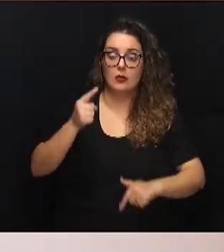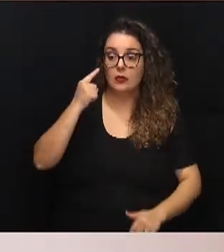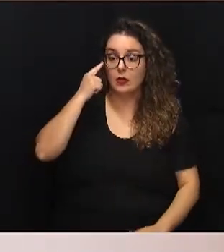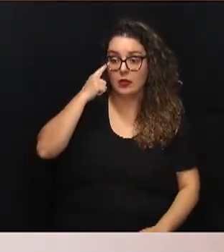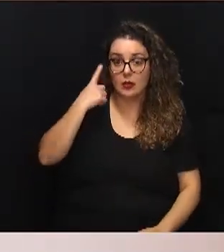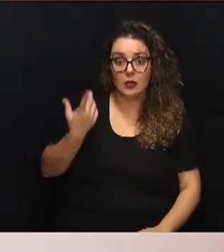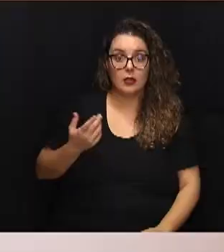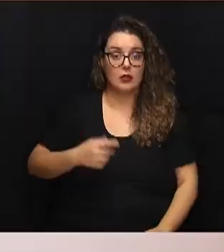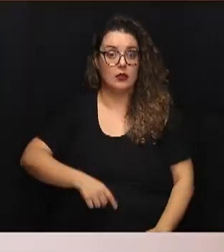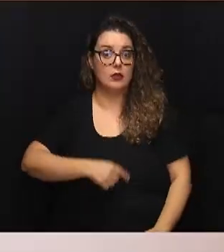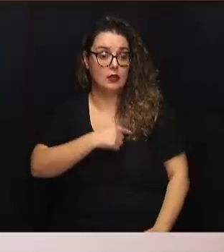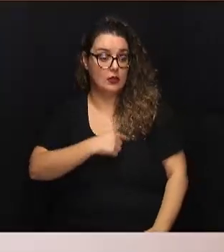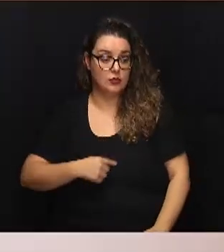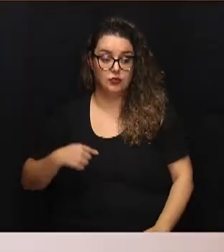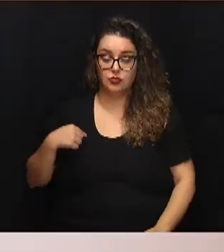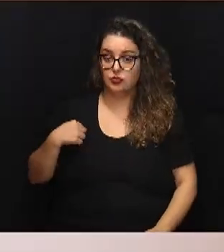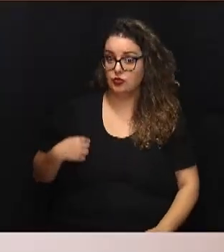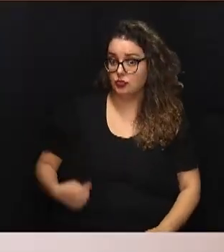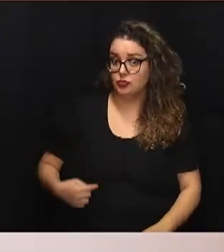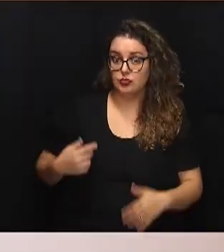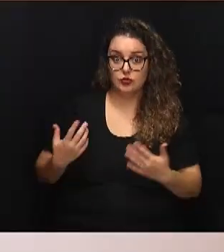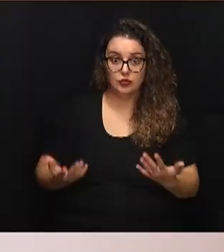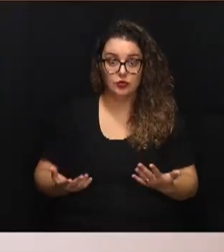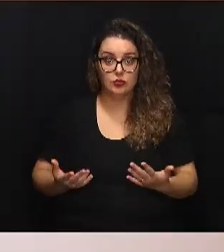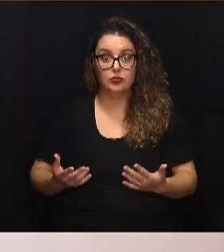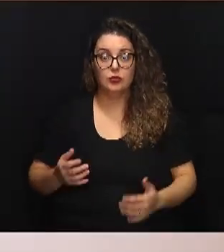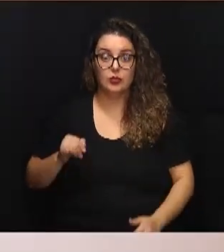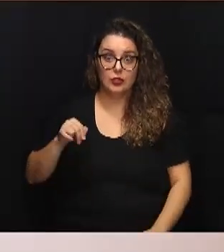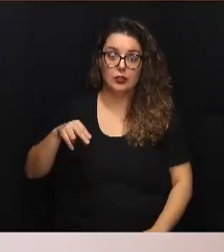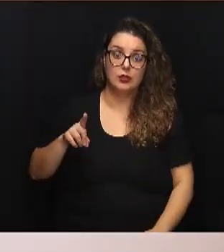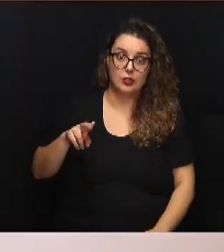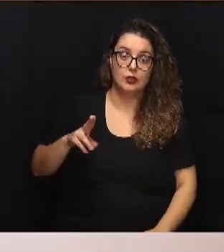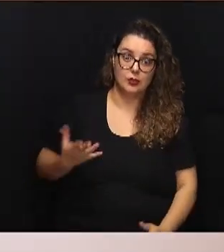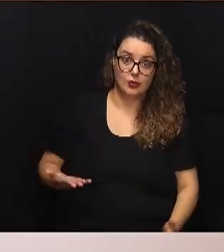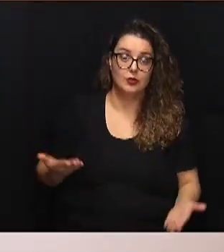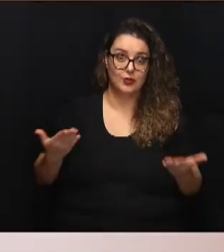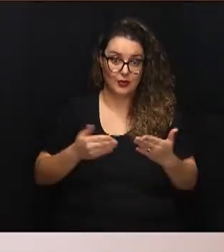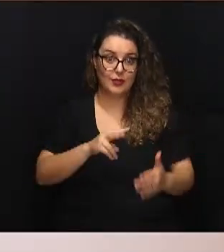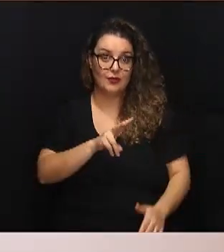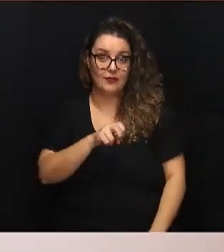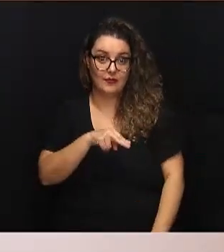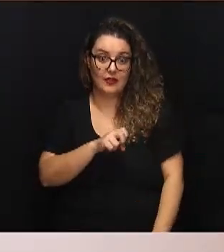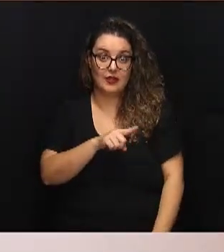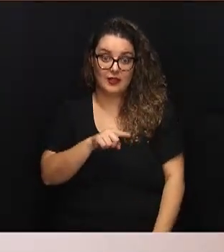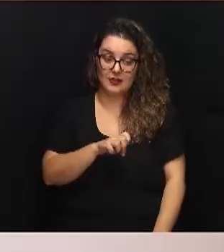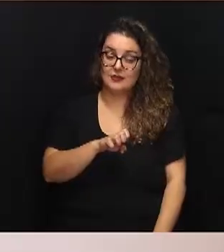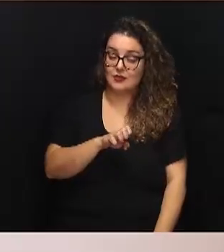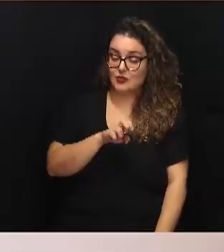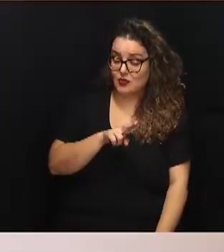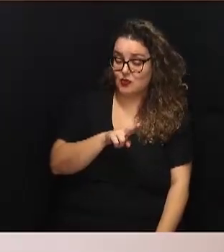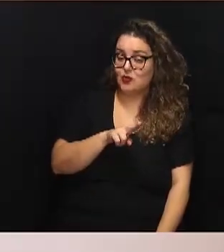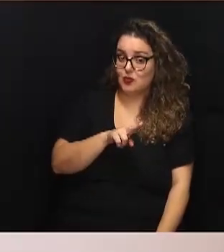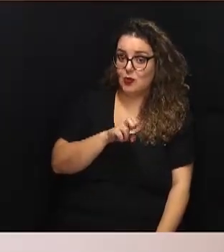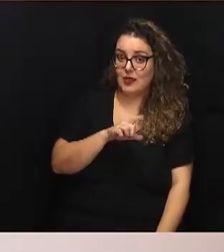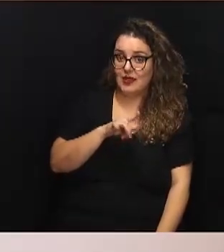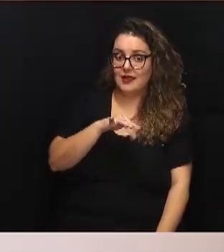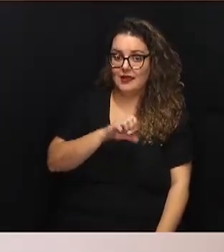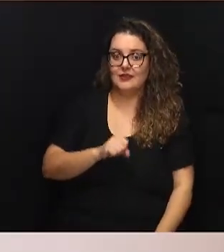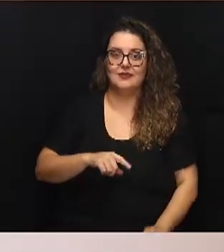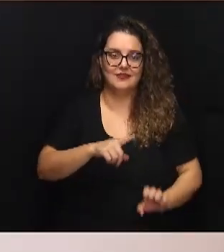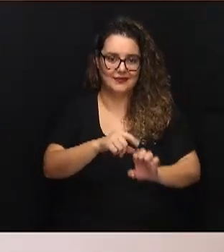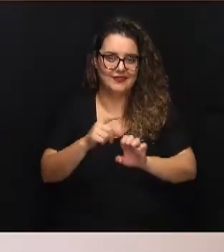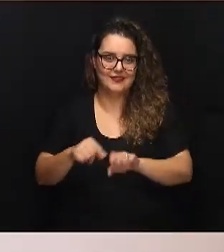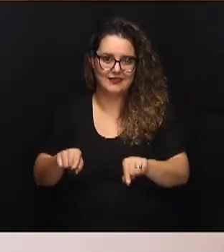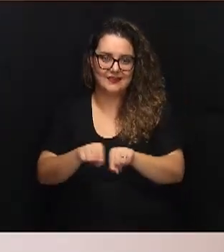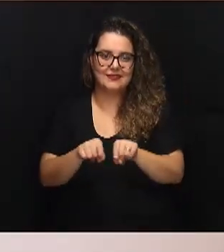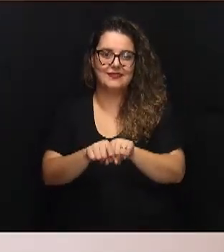japoneses, chineses, hindu e agora, os produtos venezuelanos e as empreendedoras venezuelanas